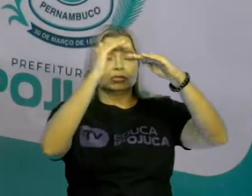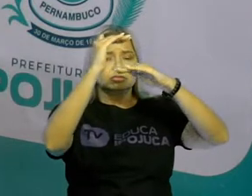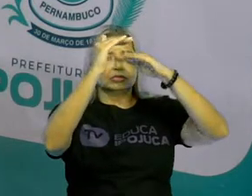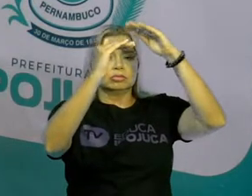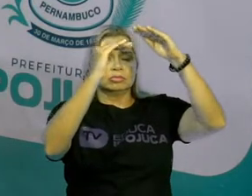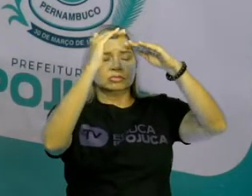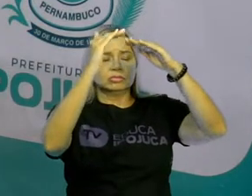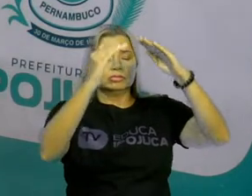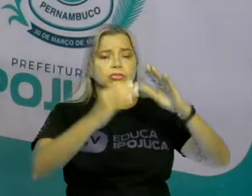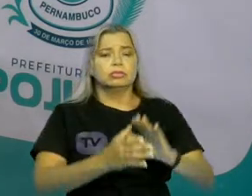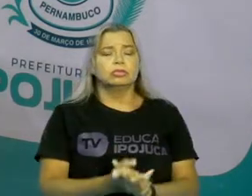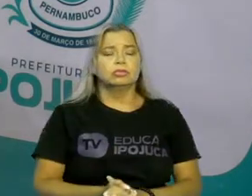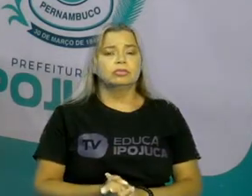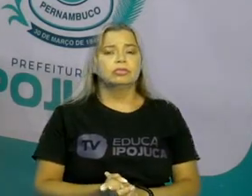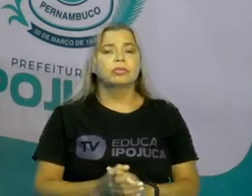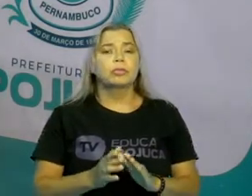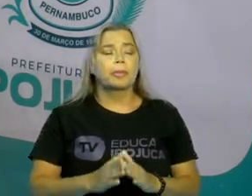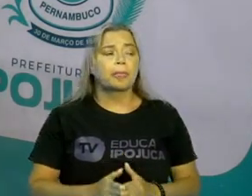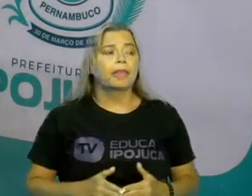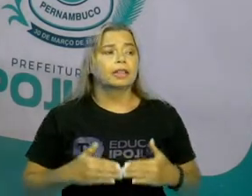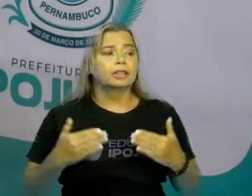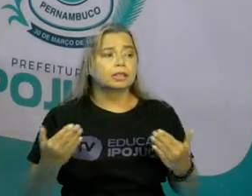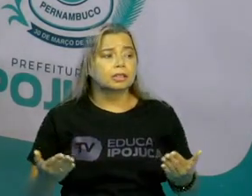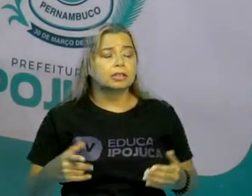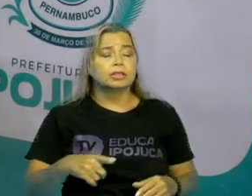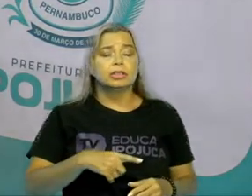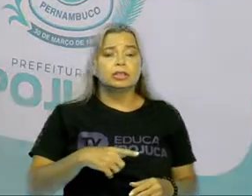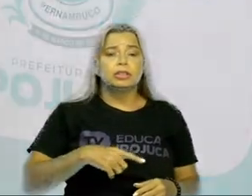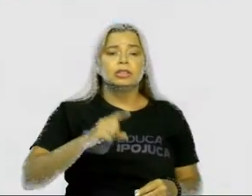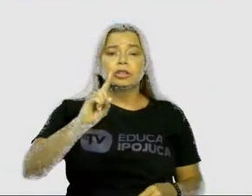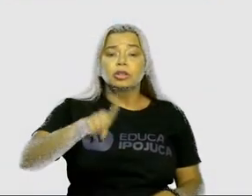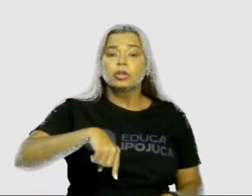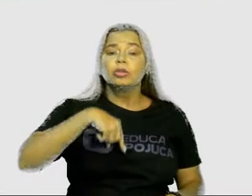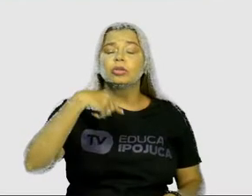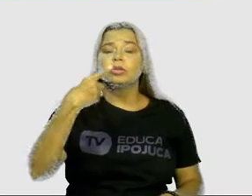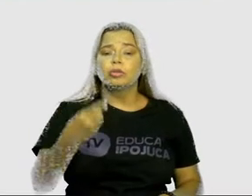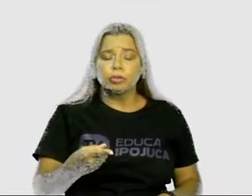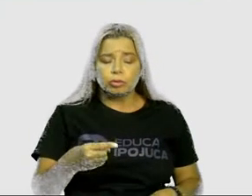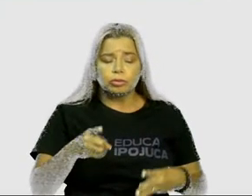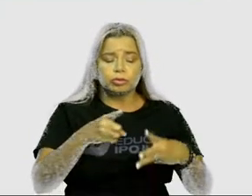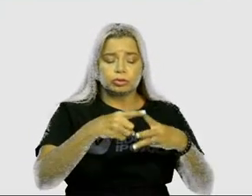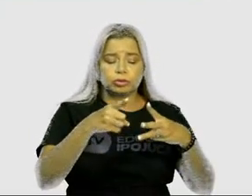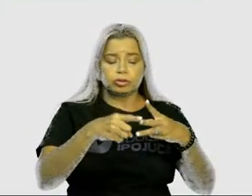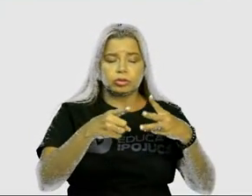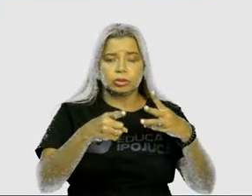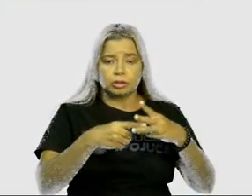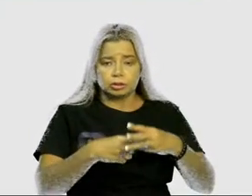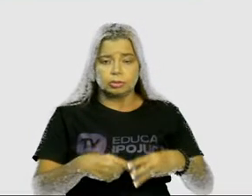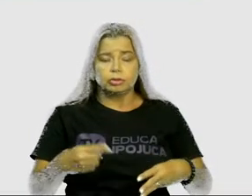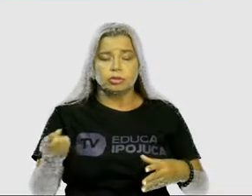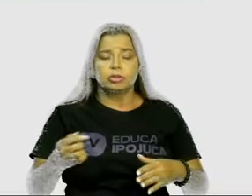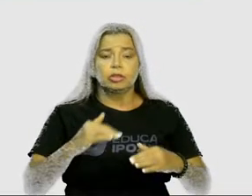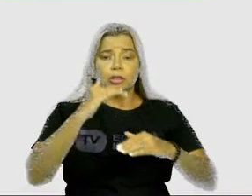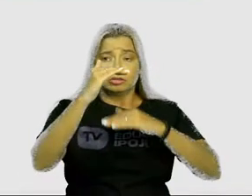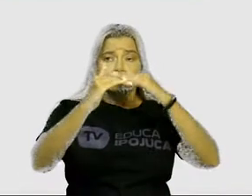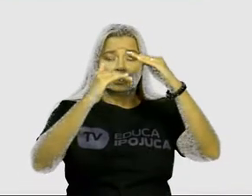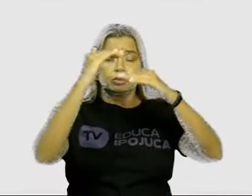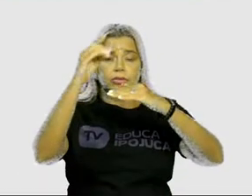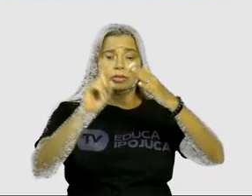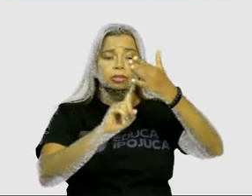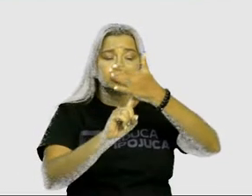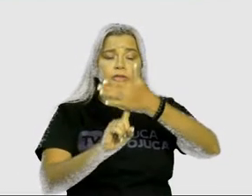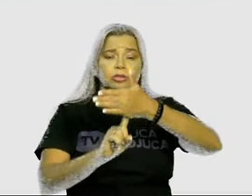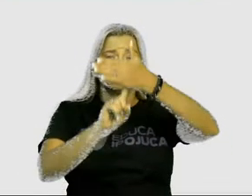criação. Logo, outras modalidades que resultam dos avanços tecnológicos e